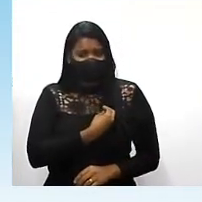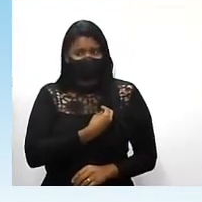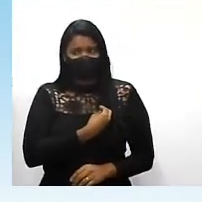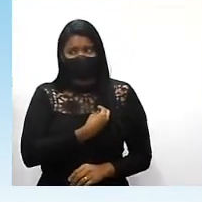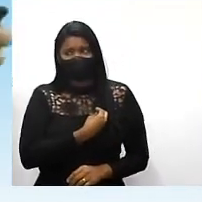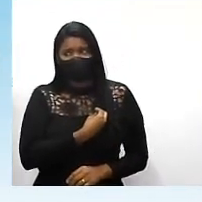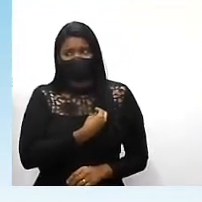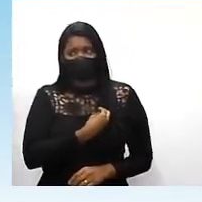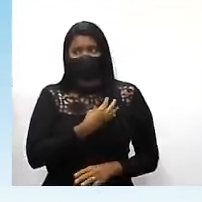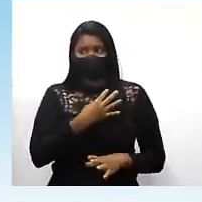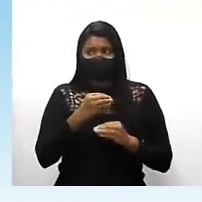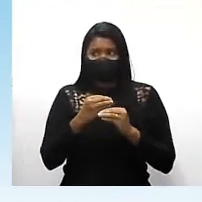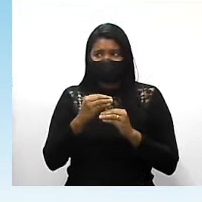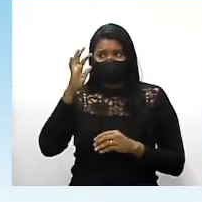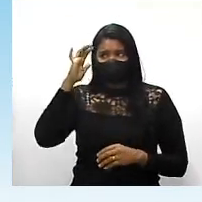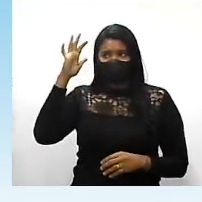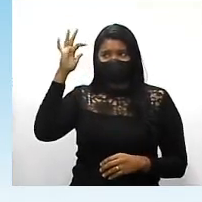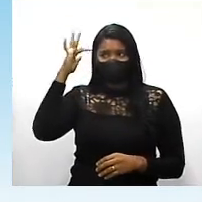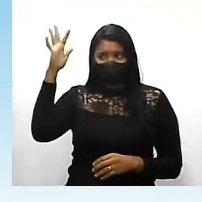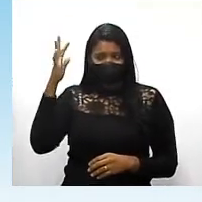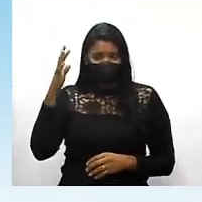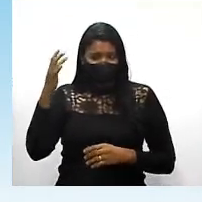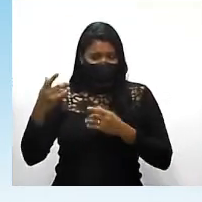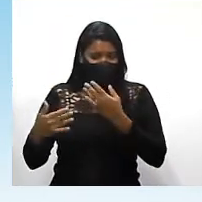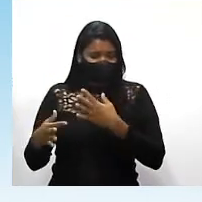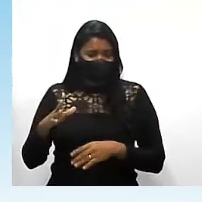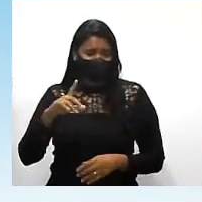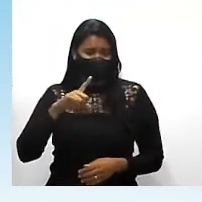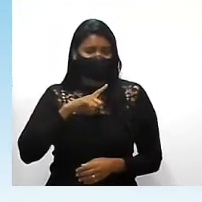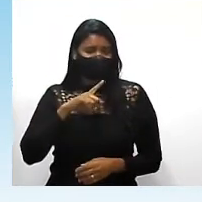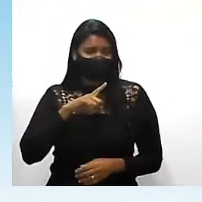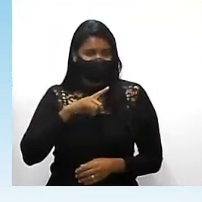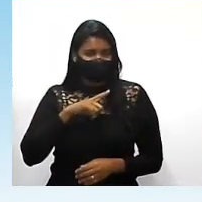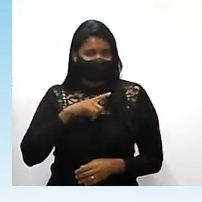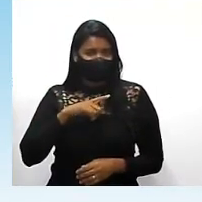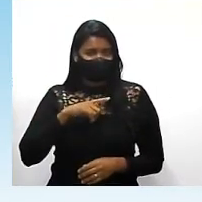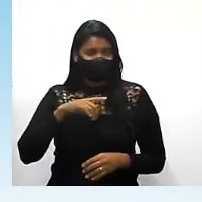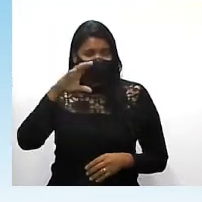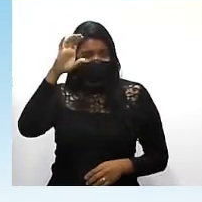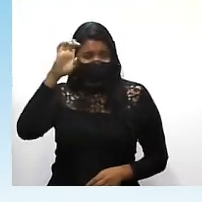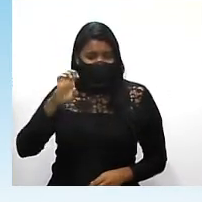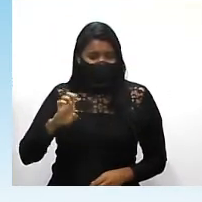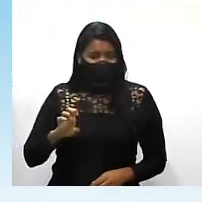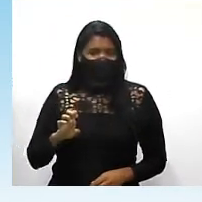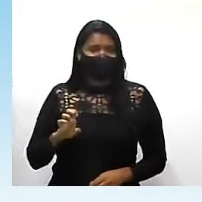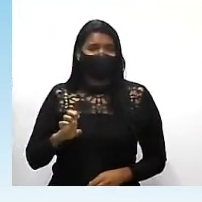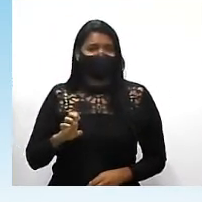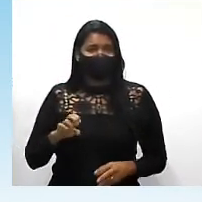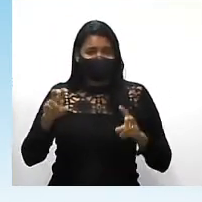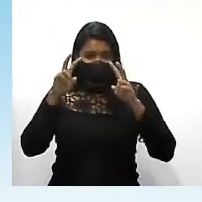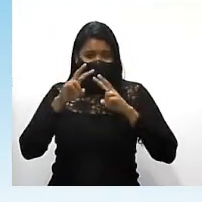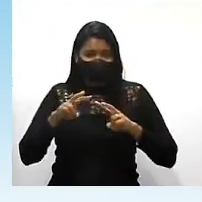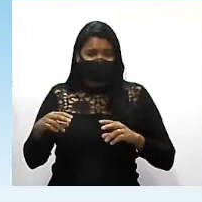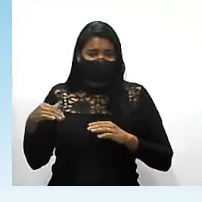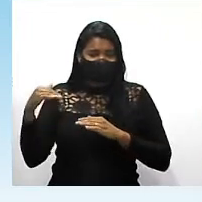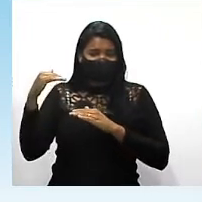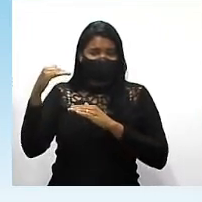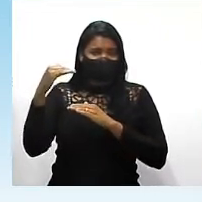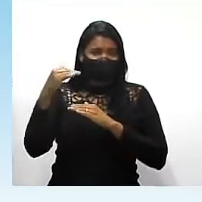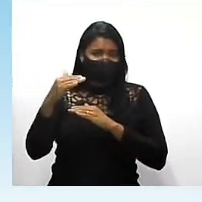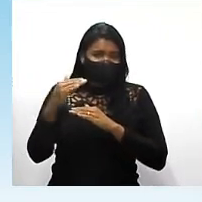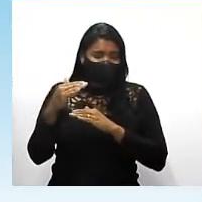um autor, um filósofo, ele diz o seguinte, existe uma ética que na visão dele está ultrapassada e